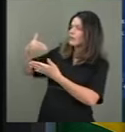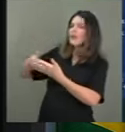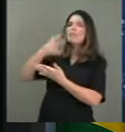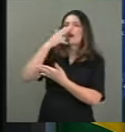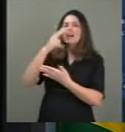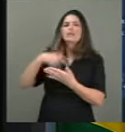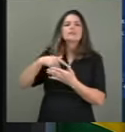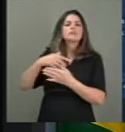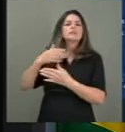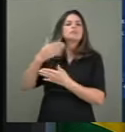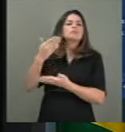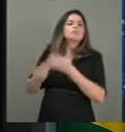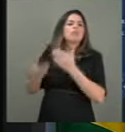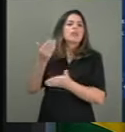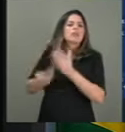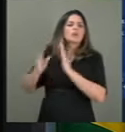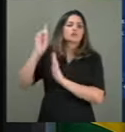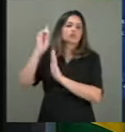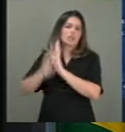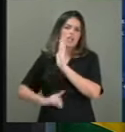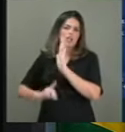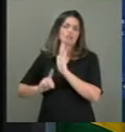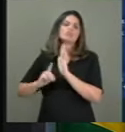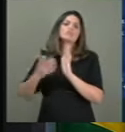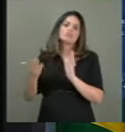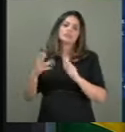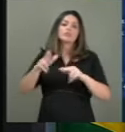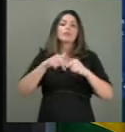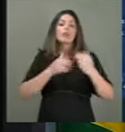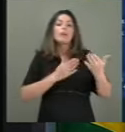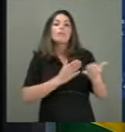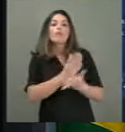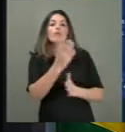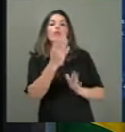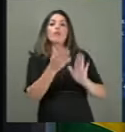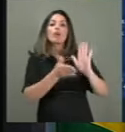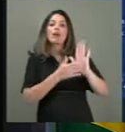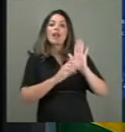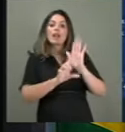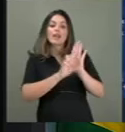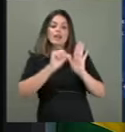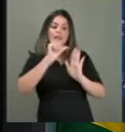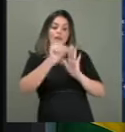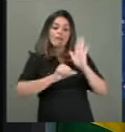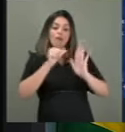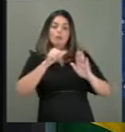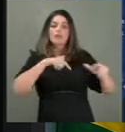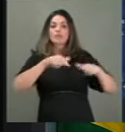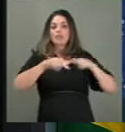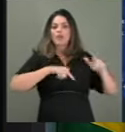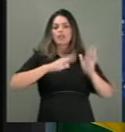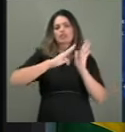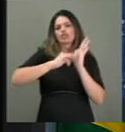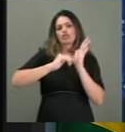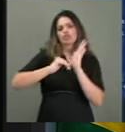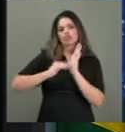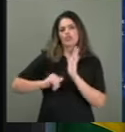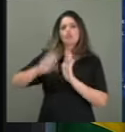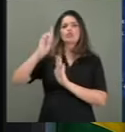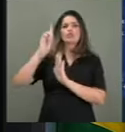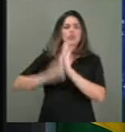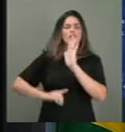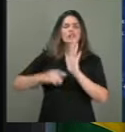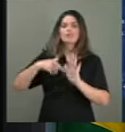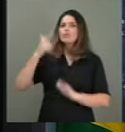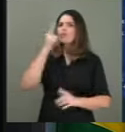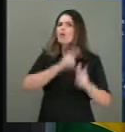nesse cenário especialmente Após a aprovação da reforma trabalhista ela retirou o direitos que haviam sido